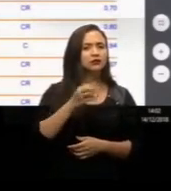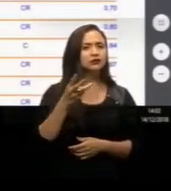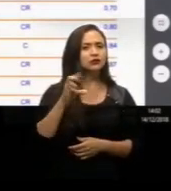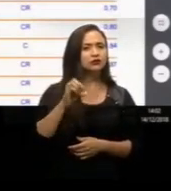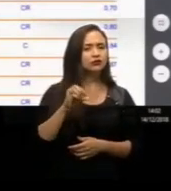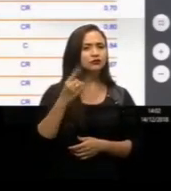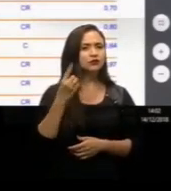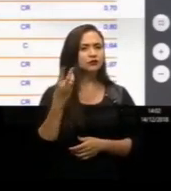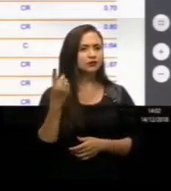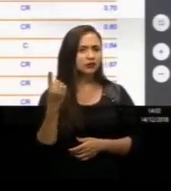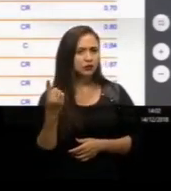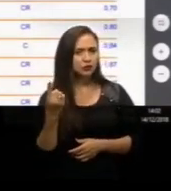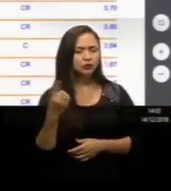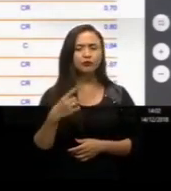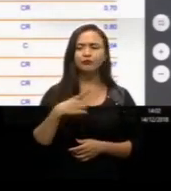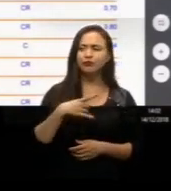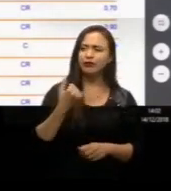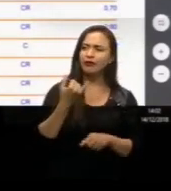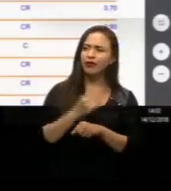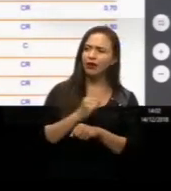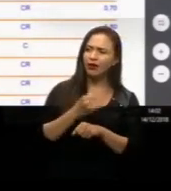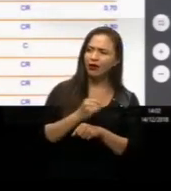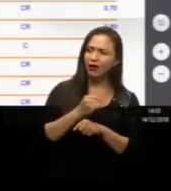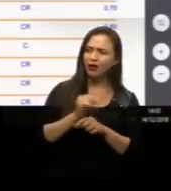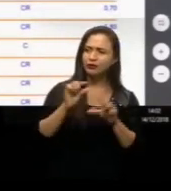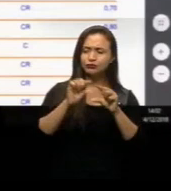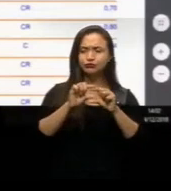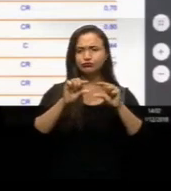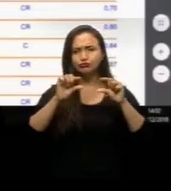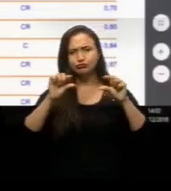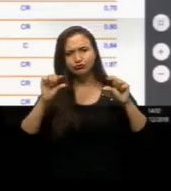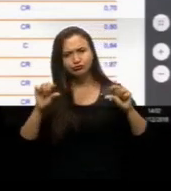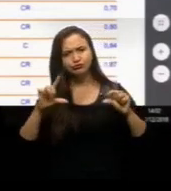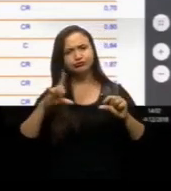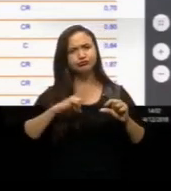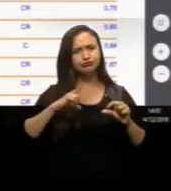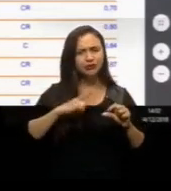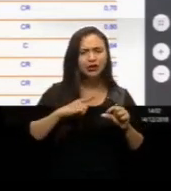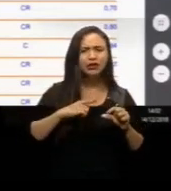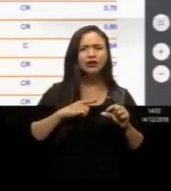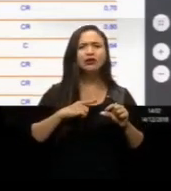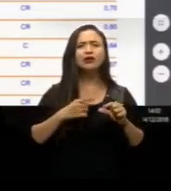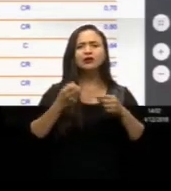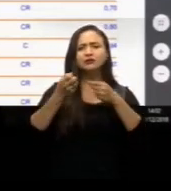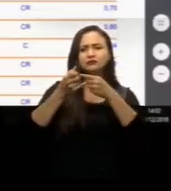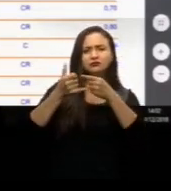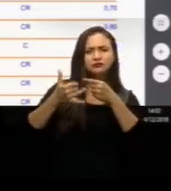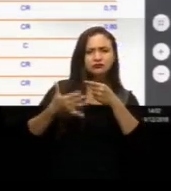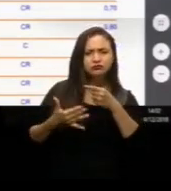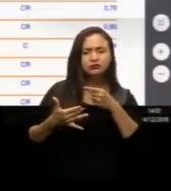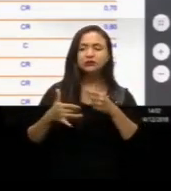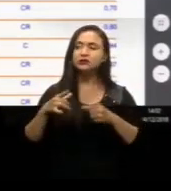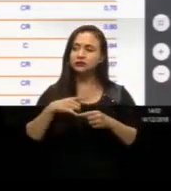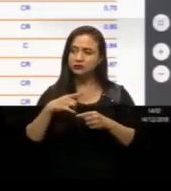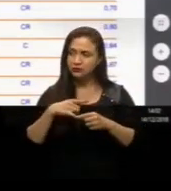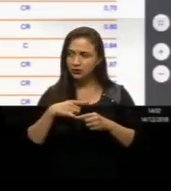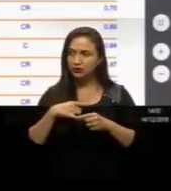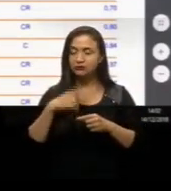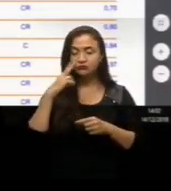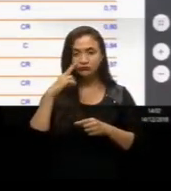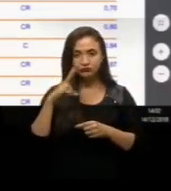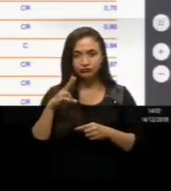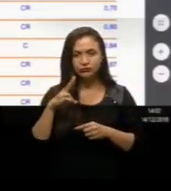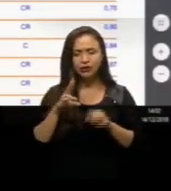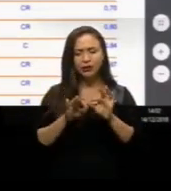000-39131. Abraçadeira em aço para amarração de eletrodutos tipo D com... Então, eu tenho esse item. Ele